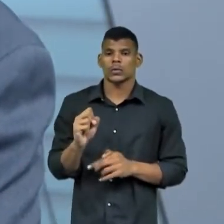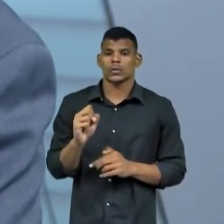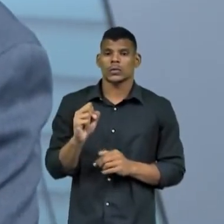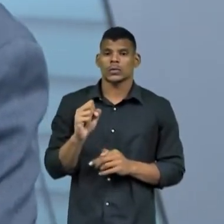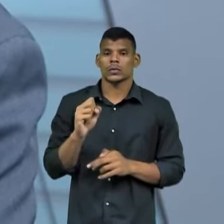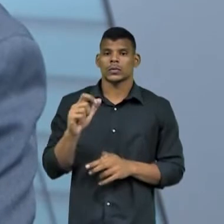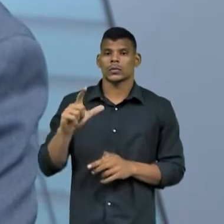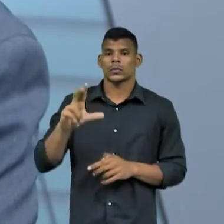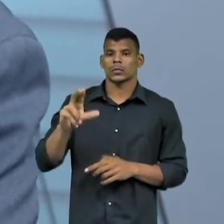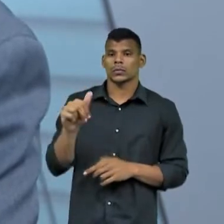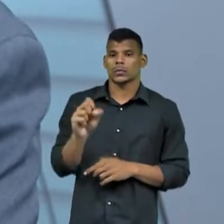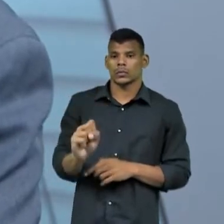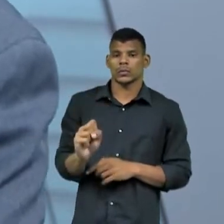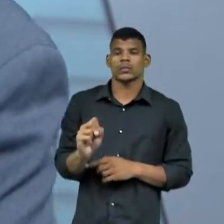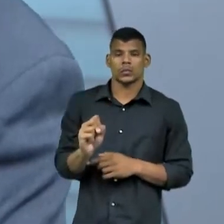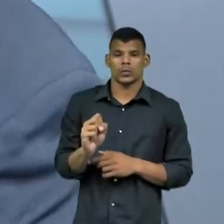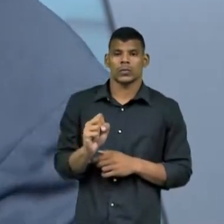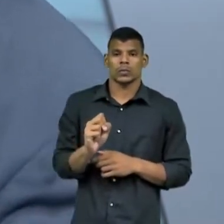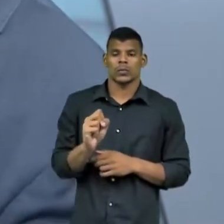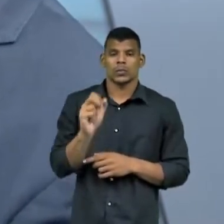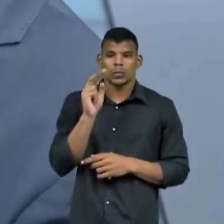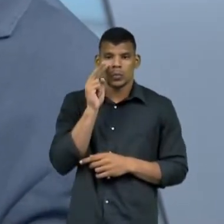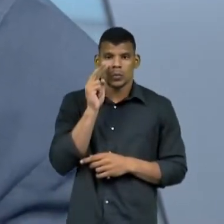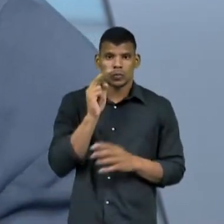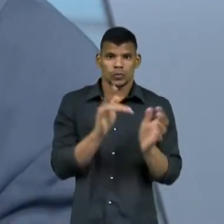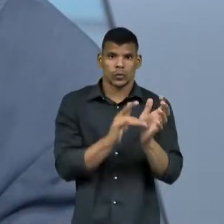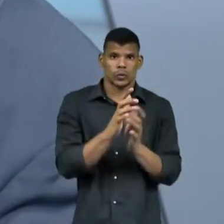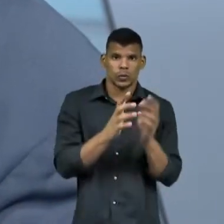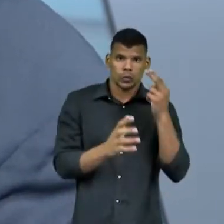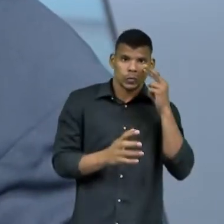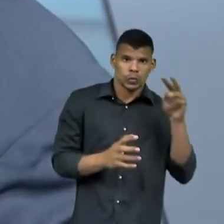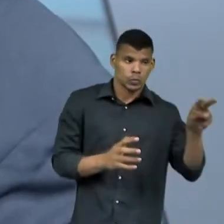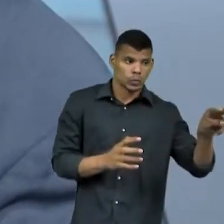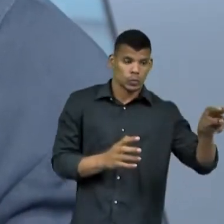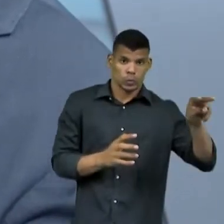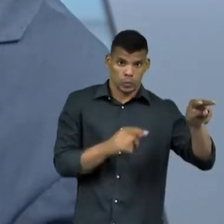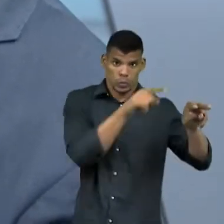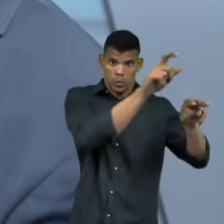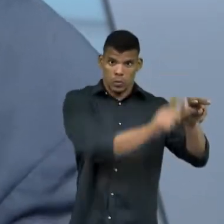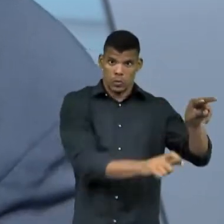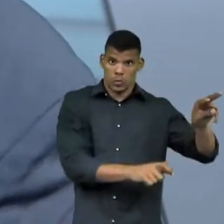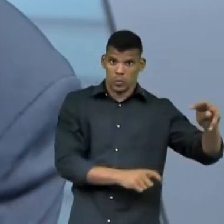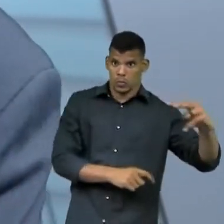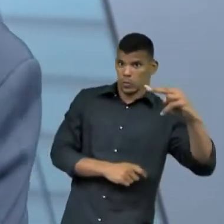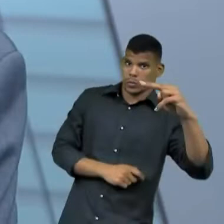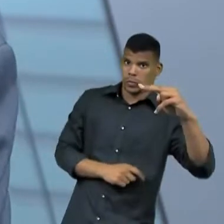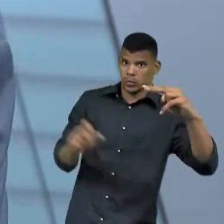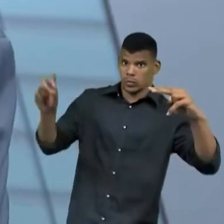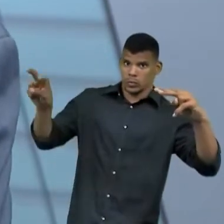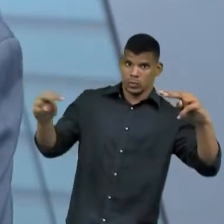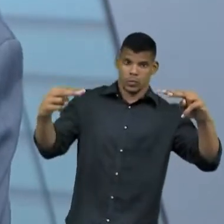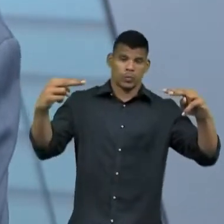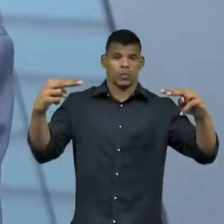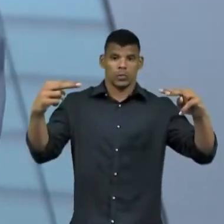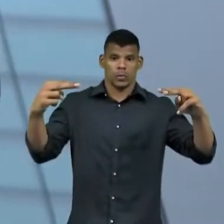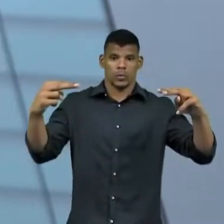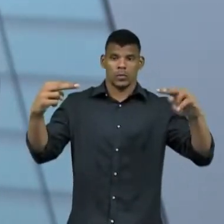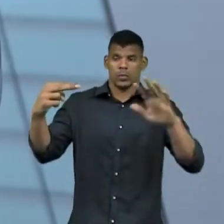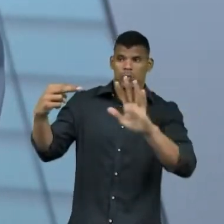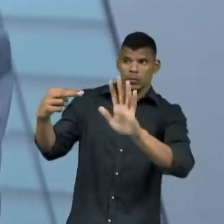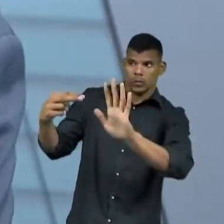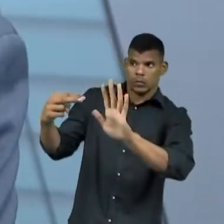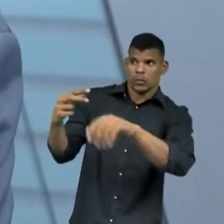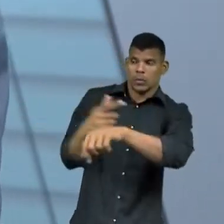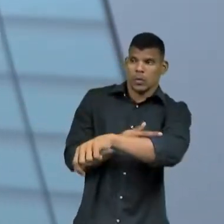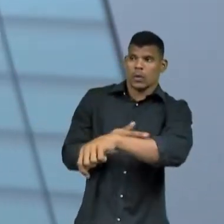só Lucas registra que Jesus olhou para Pedro isso Jesus descobriu Pedro olhou para Pedro e disse Calma Pedro